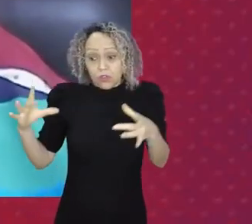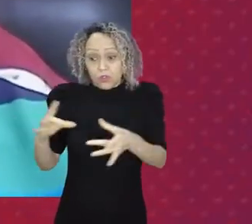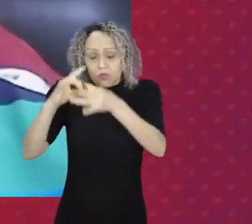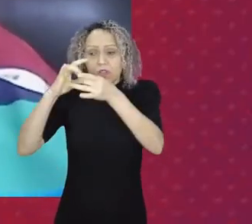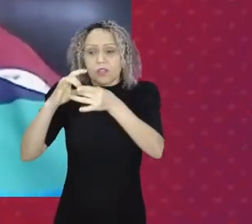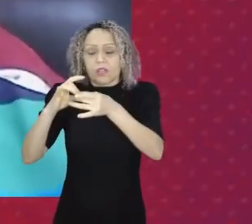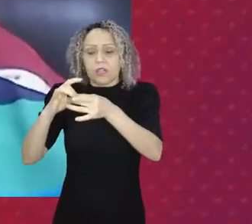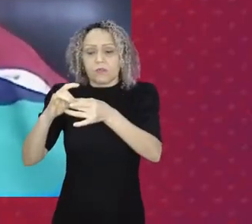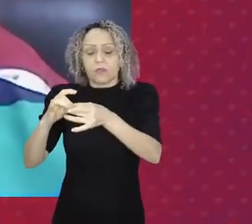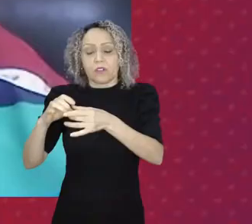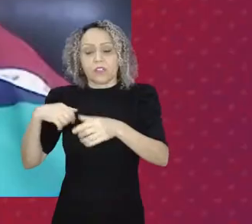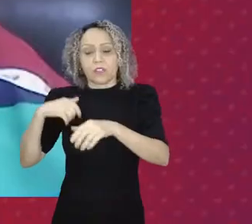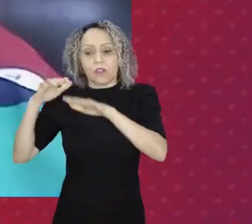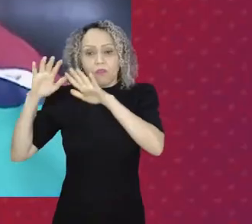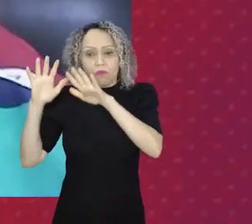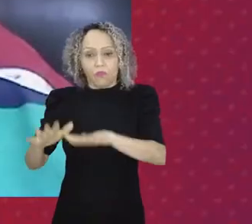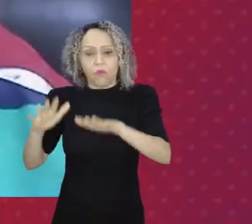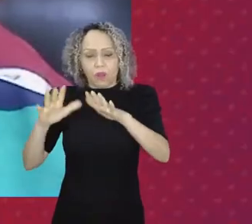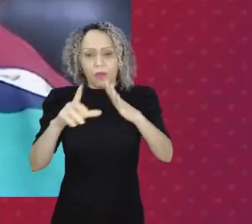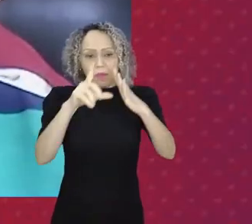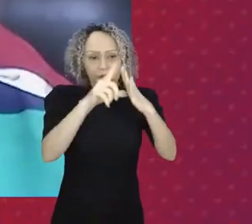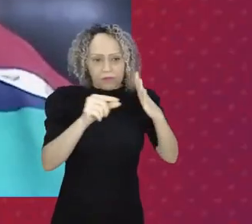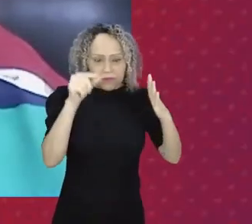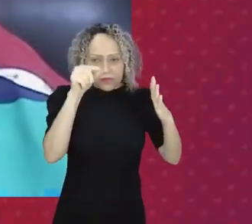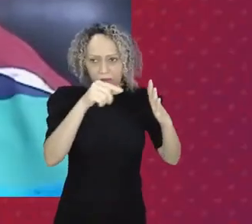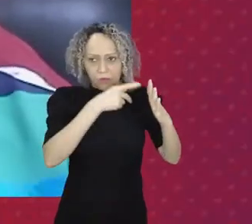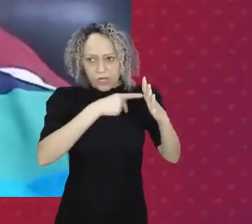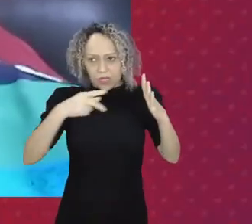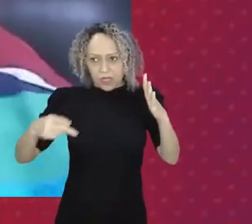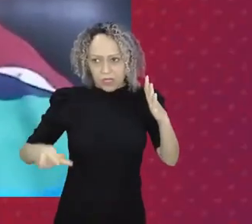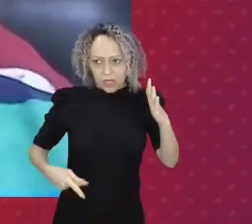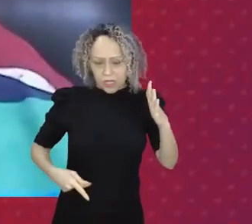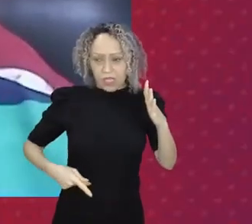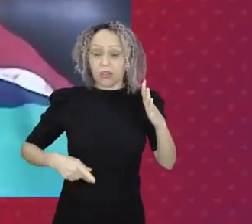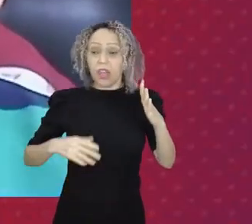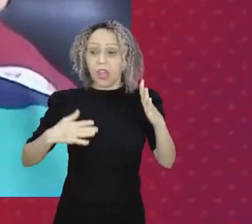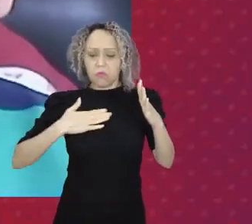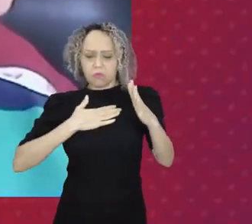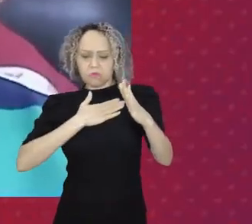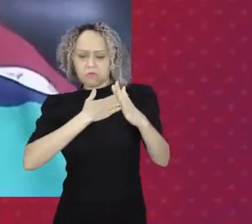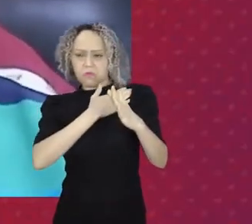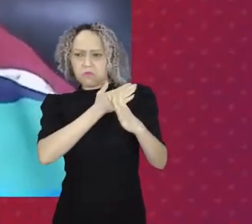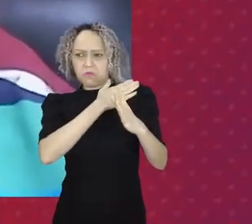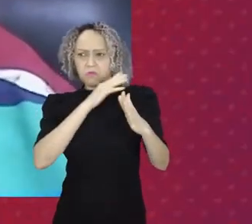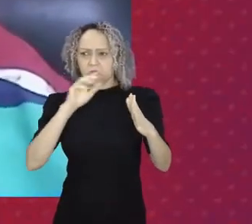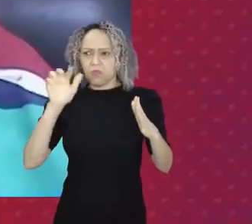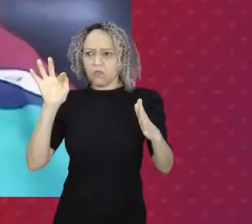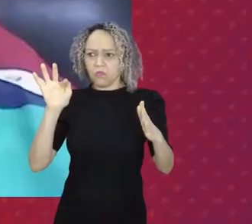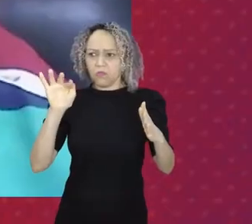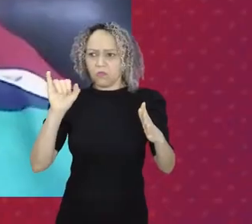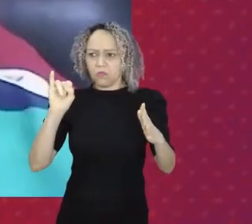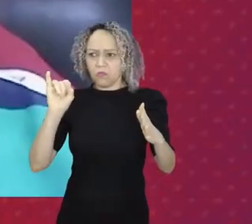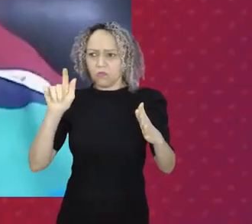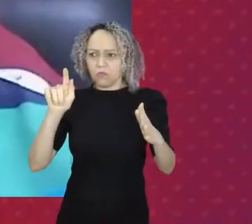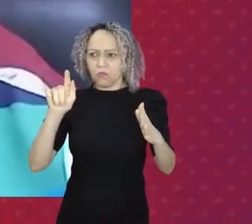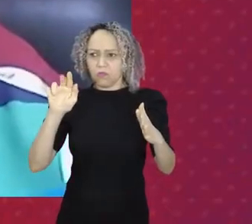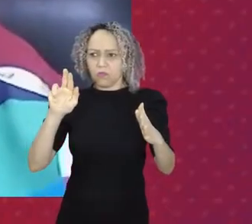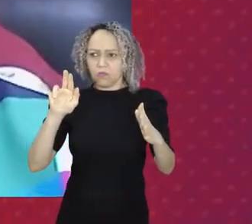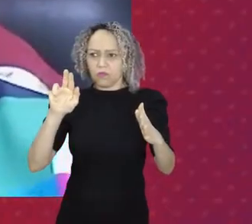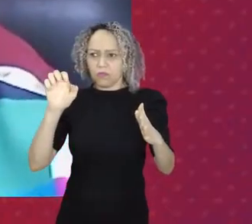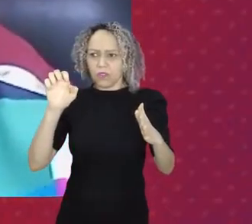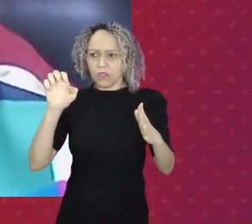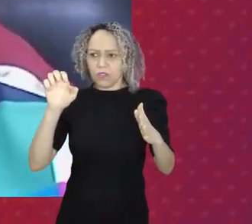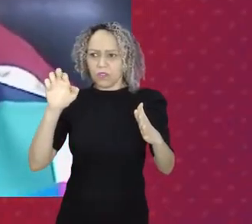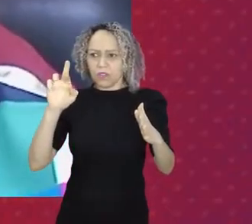cujo presidente era o general Figueiredo, que jamais iria nos atender, e, pelo contrário, mandou a